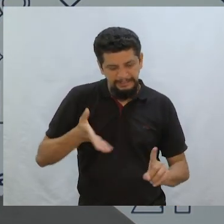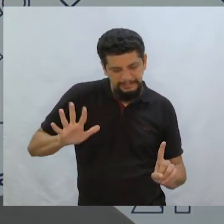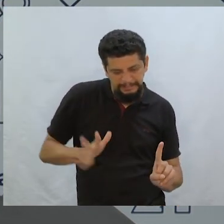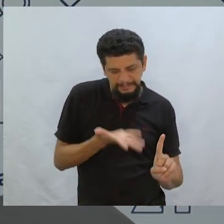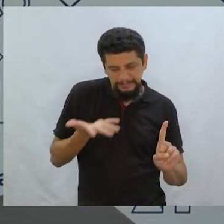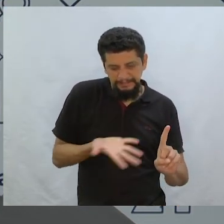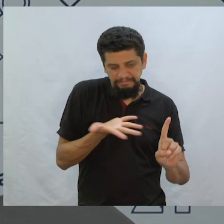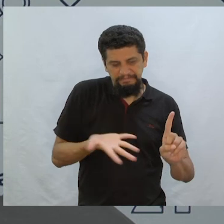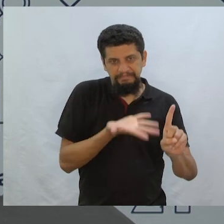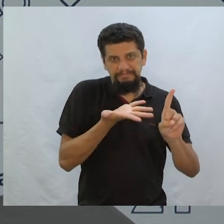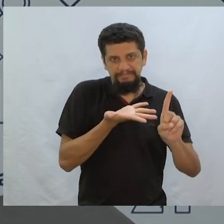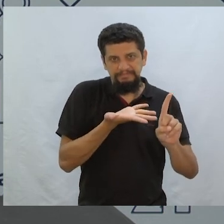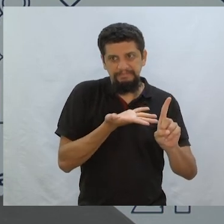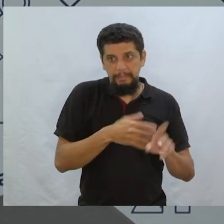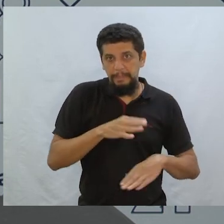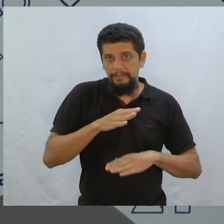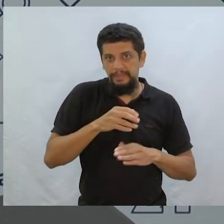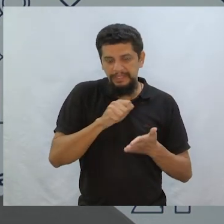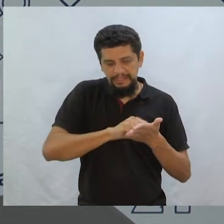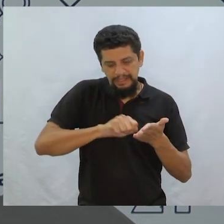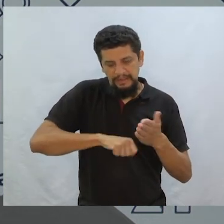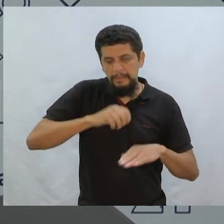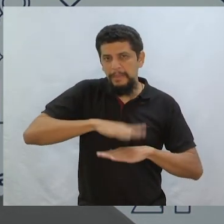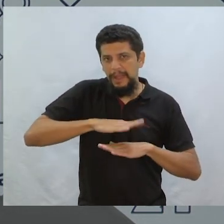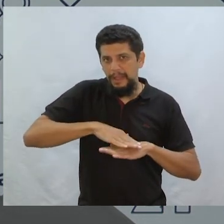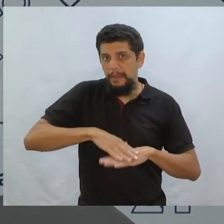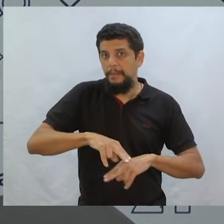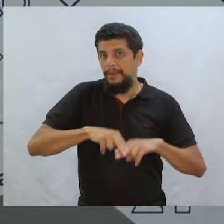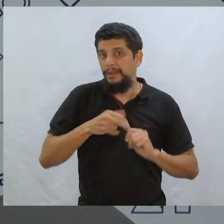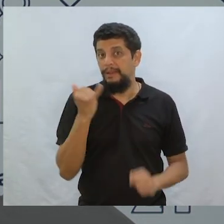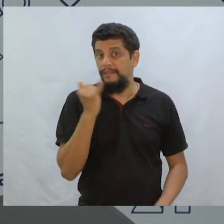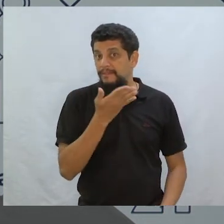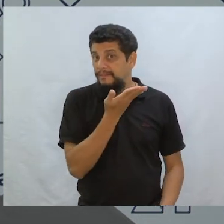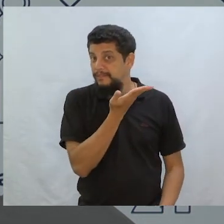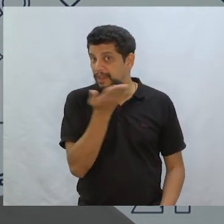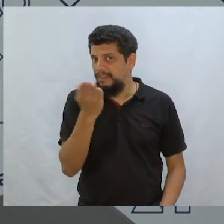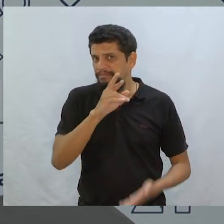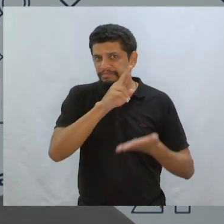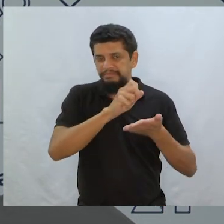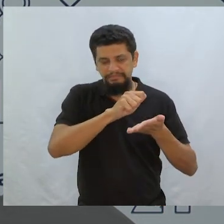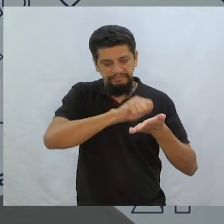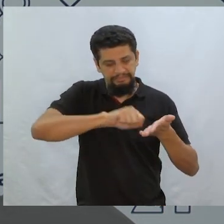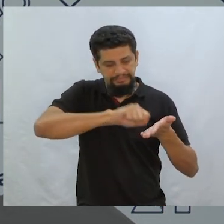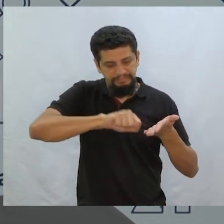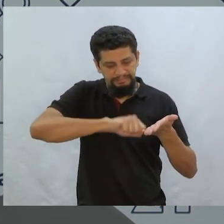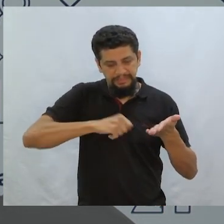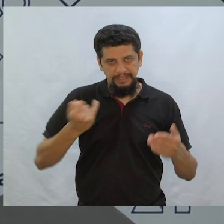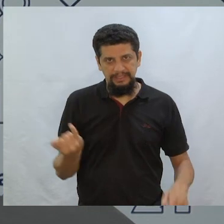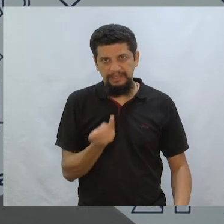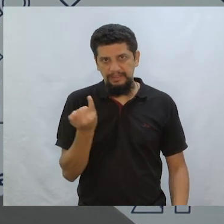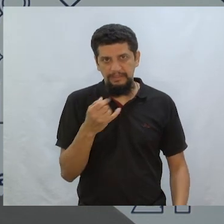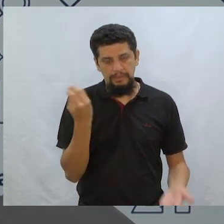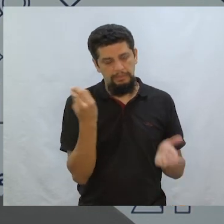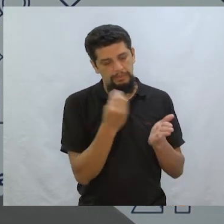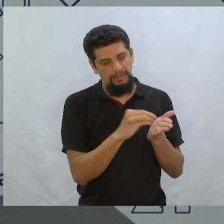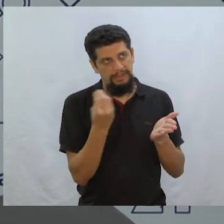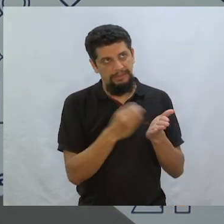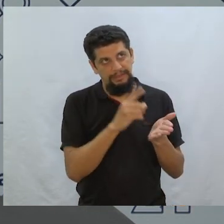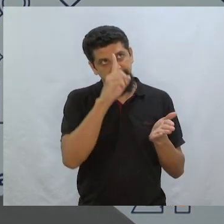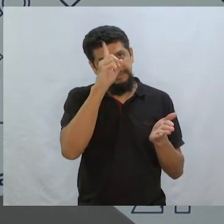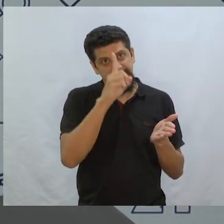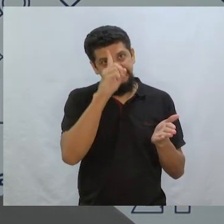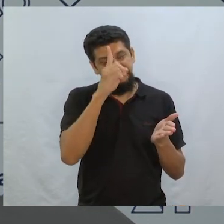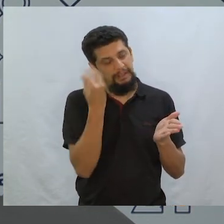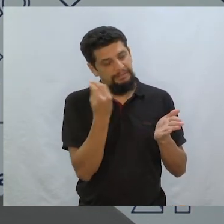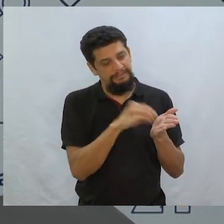incentivá-lo a escrever mais então por isso que eu digo para vocês que escrever é muito importante você coloca sua